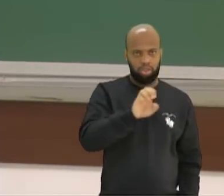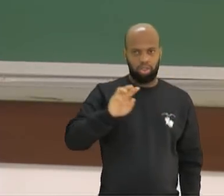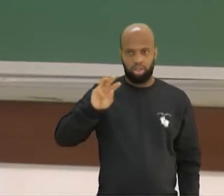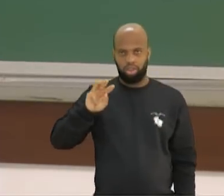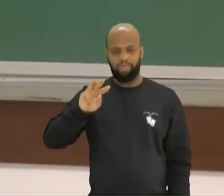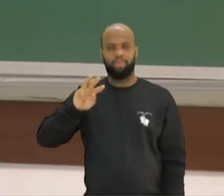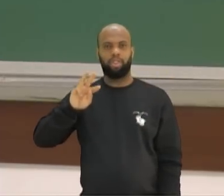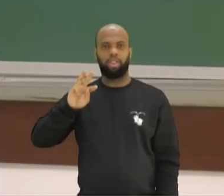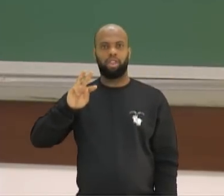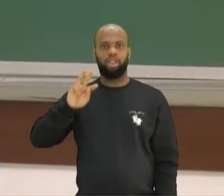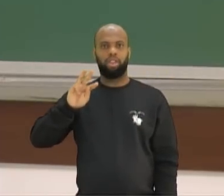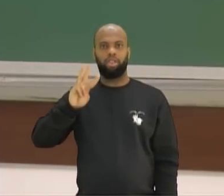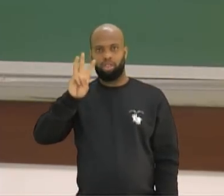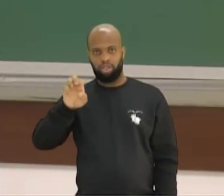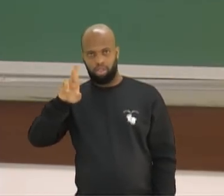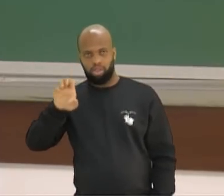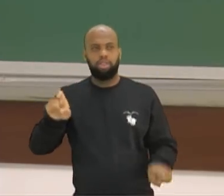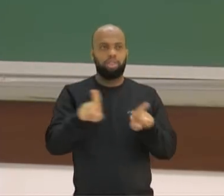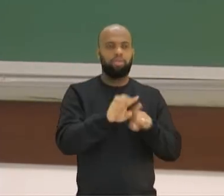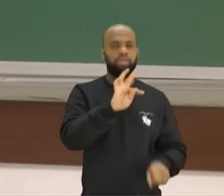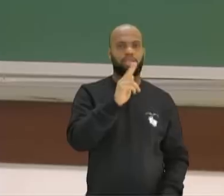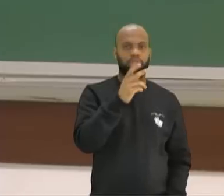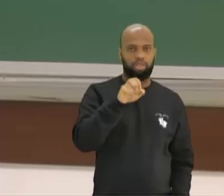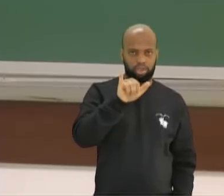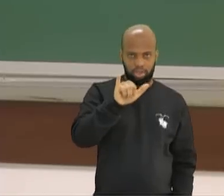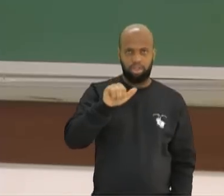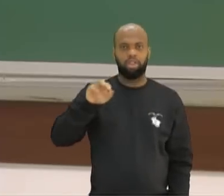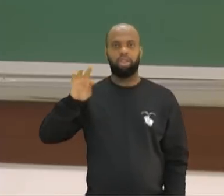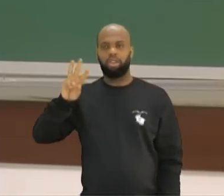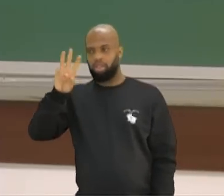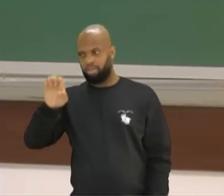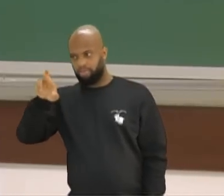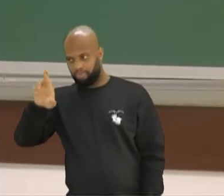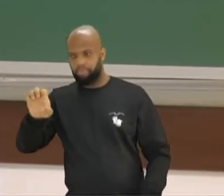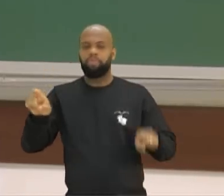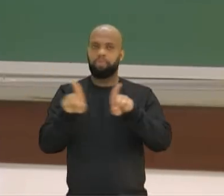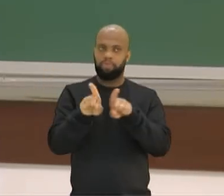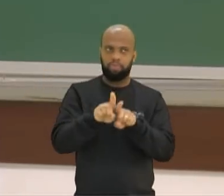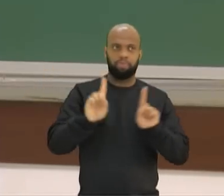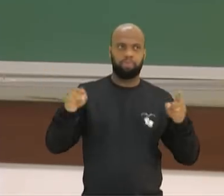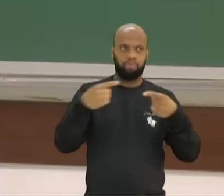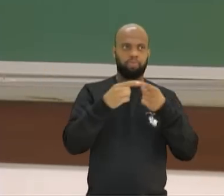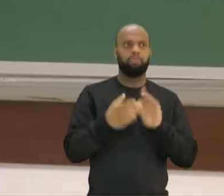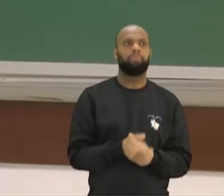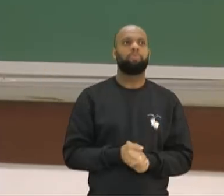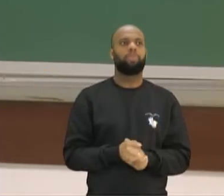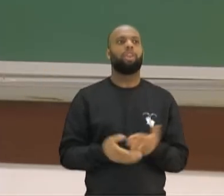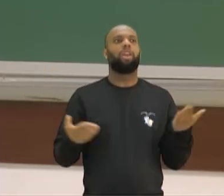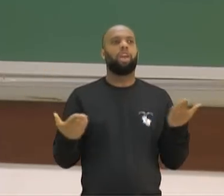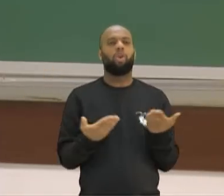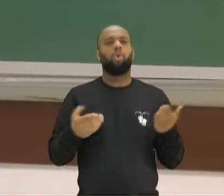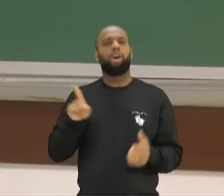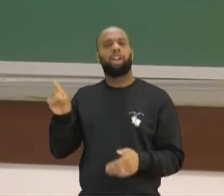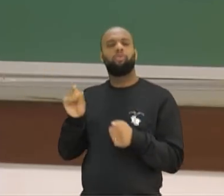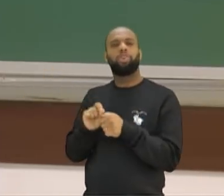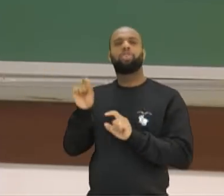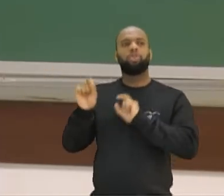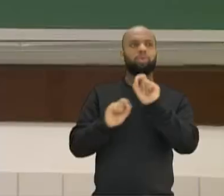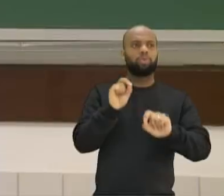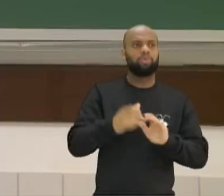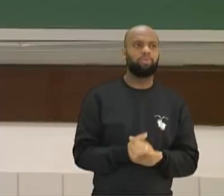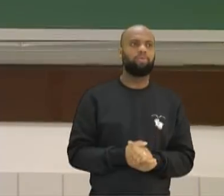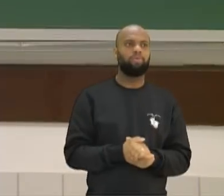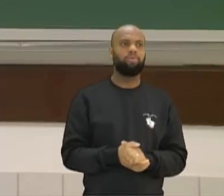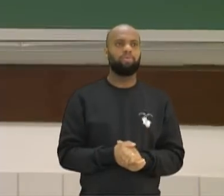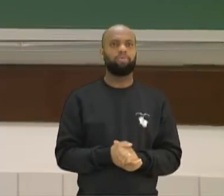não esquece disso, beleza? Tranquilo? Muito bem. I was helping the kids. O que ela estava fazendo?